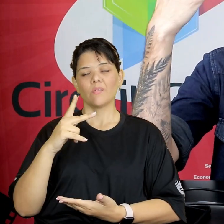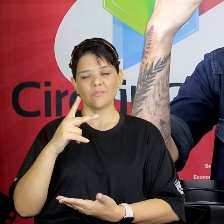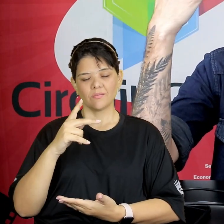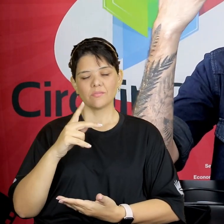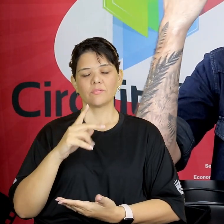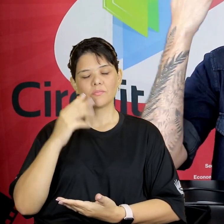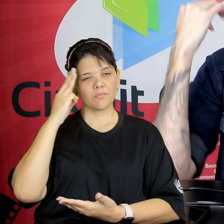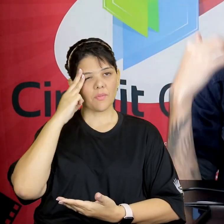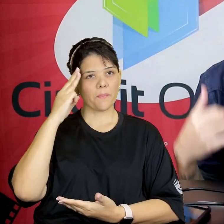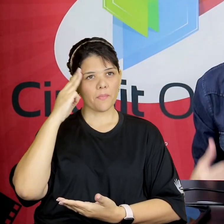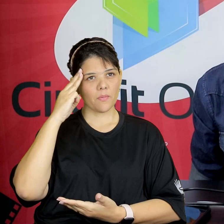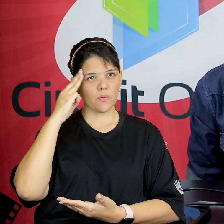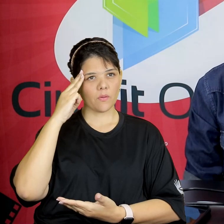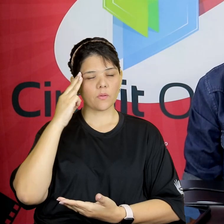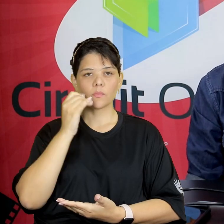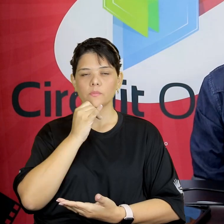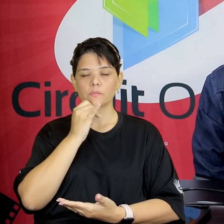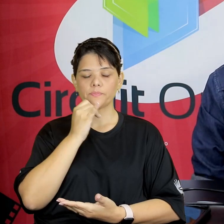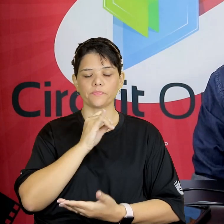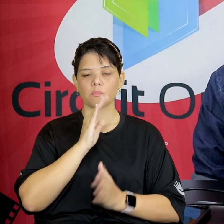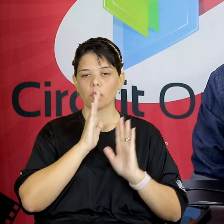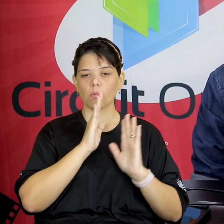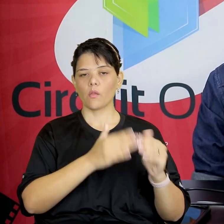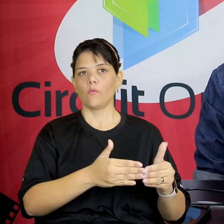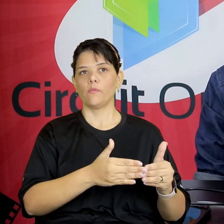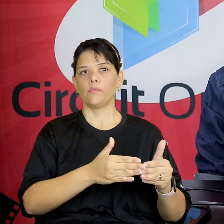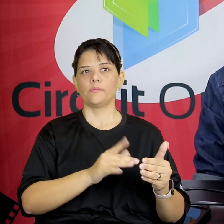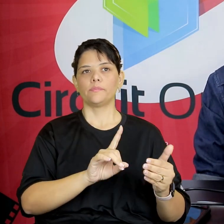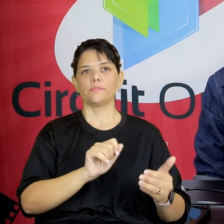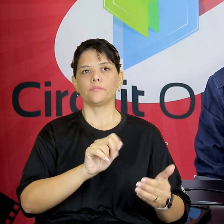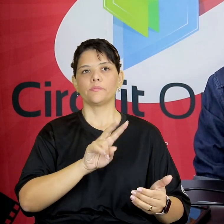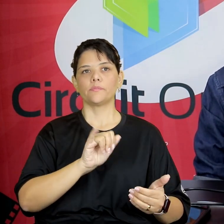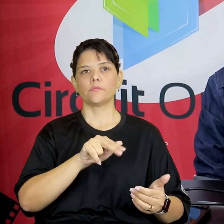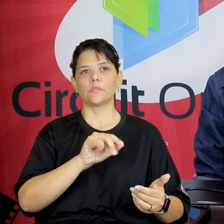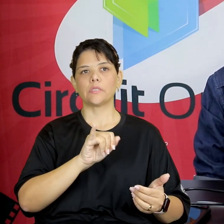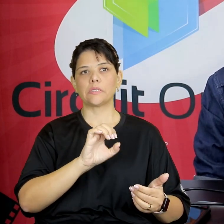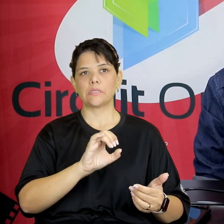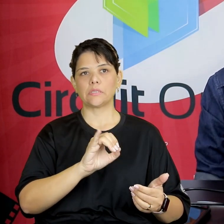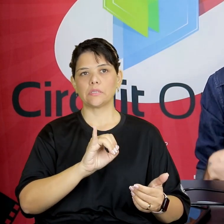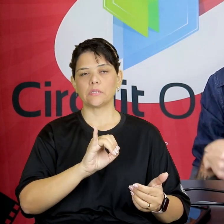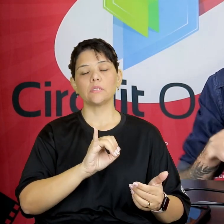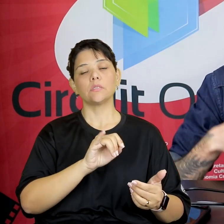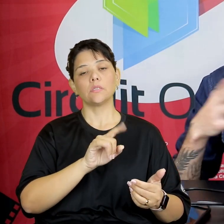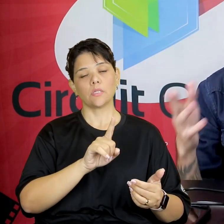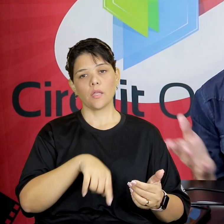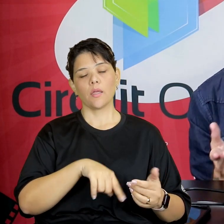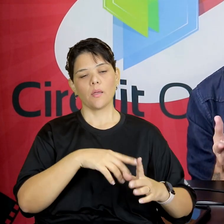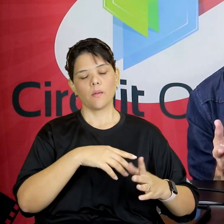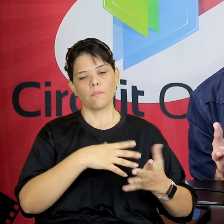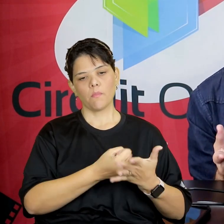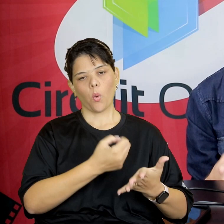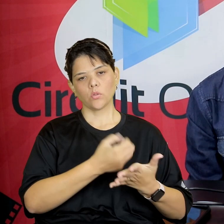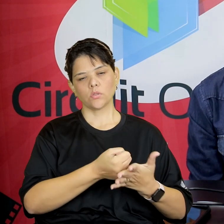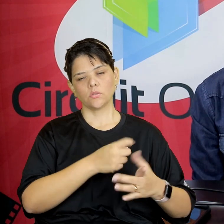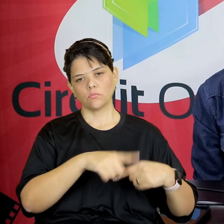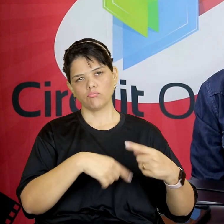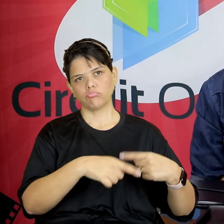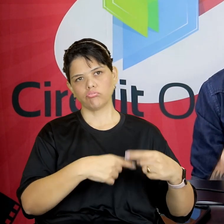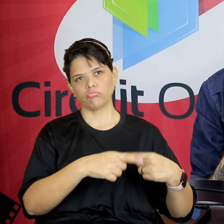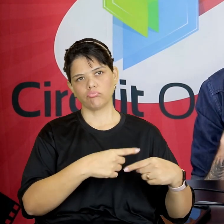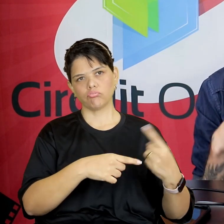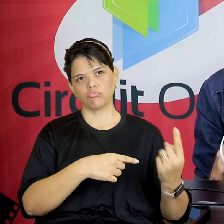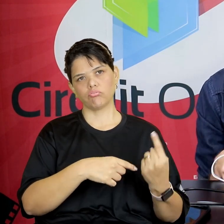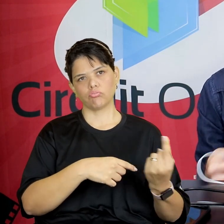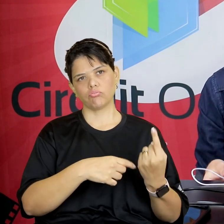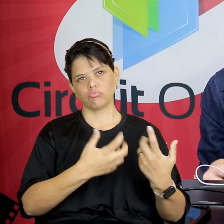o DaVinci, ele é focado na placa de vídeo do seu computador. Então, ele processa tudo pela placa de vídeo. Se você não